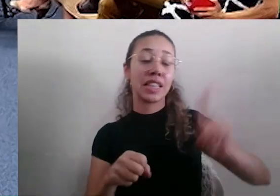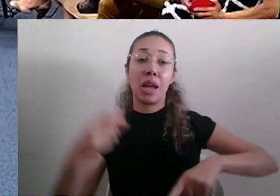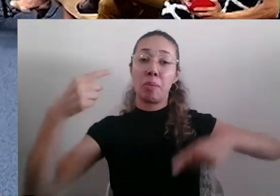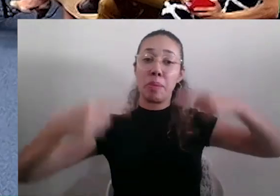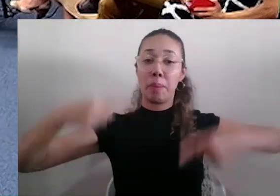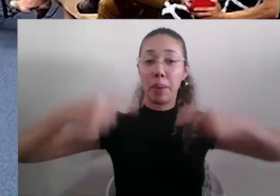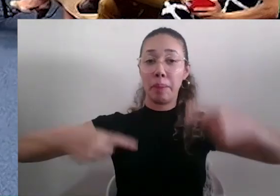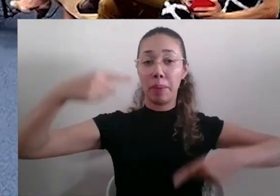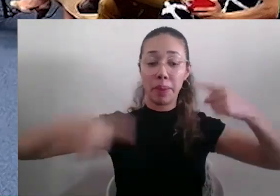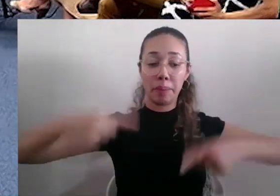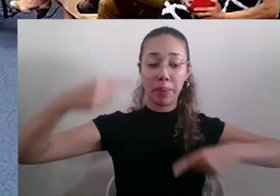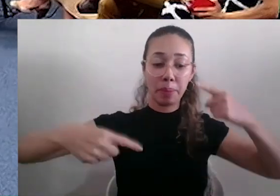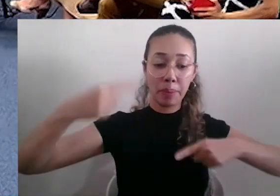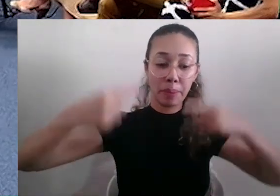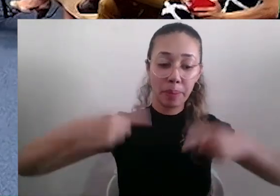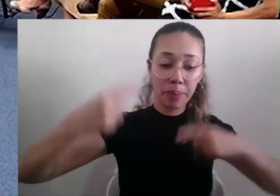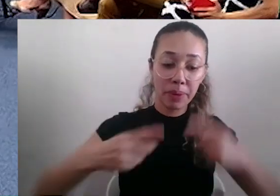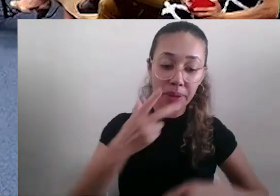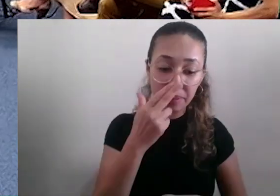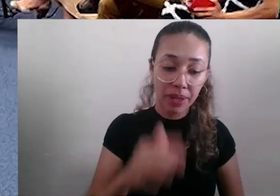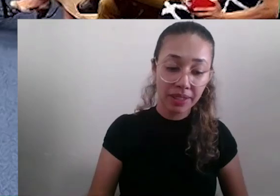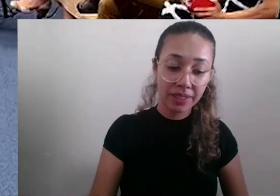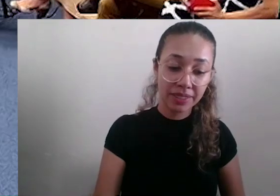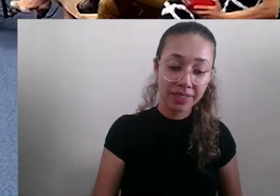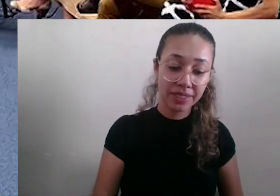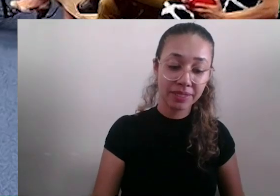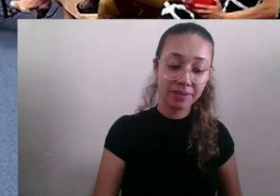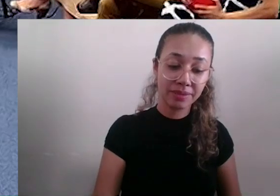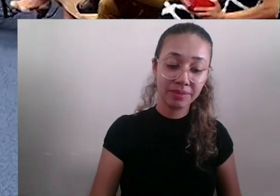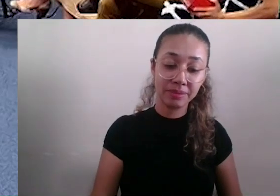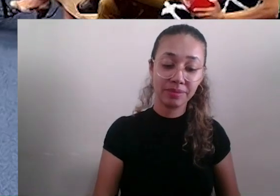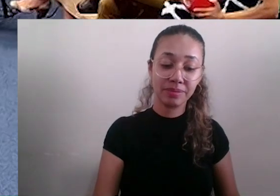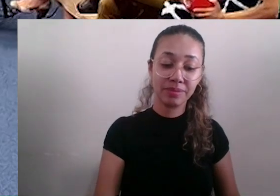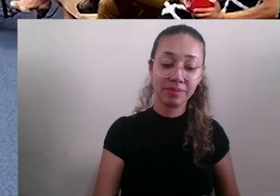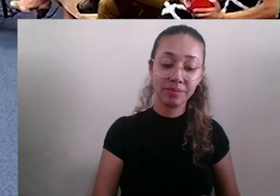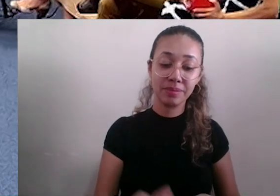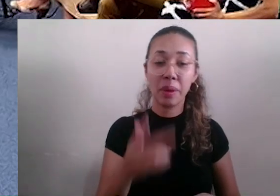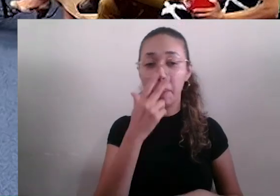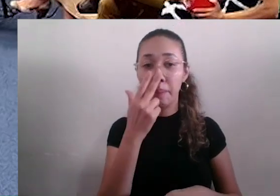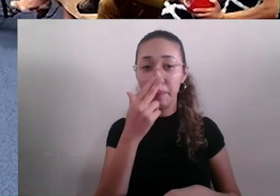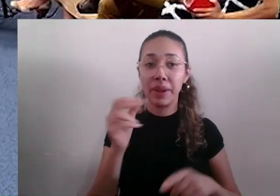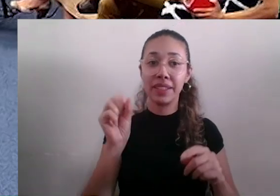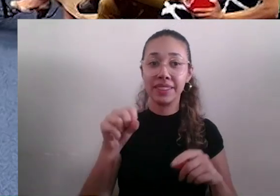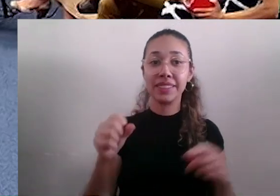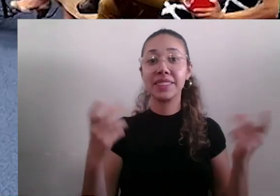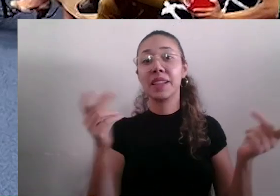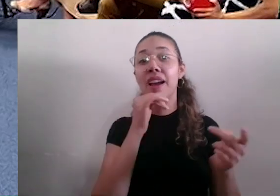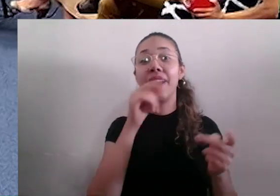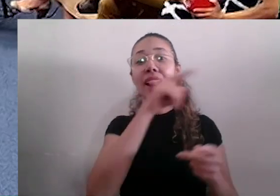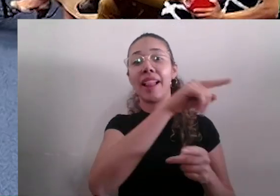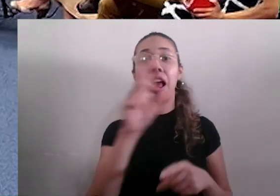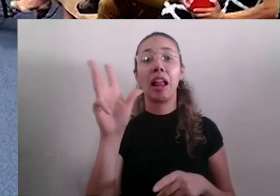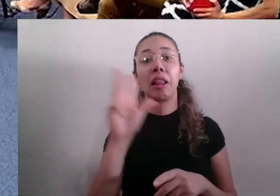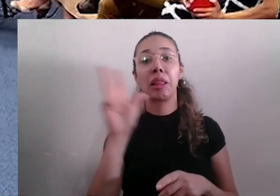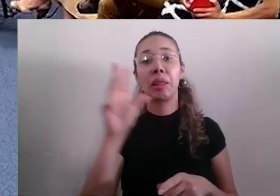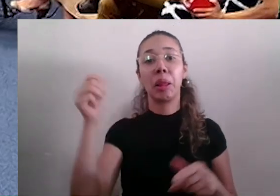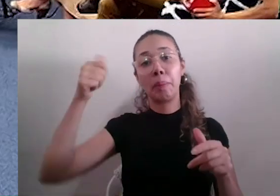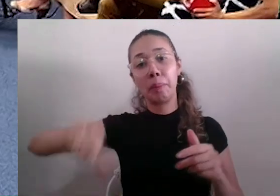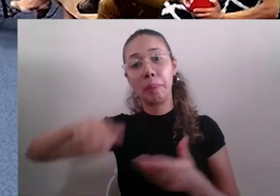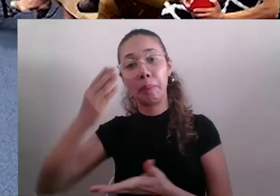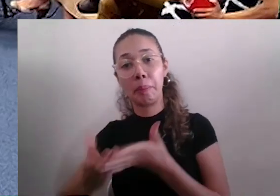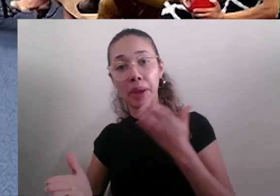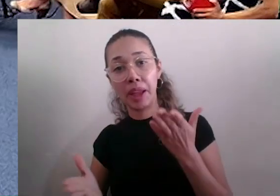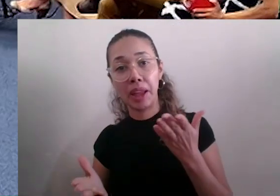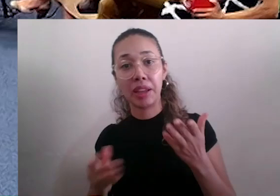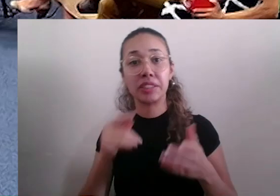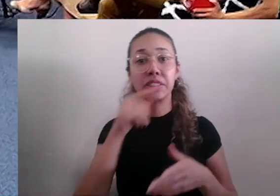e e o Artur Lira ou o congresso então era assim derrota para Lula Vitória para Lula derrota para